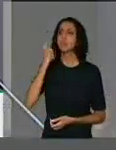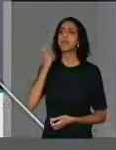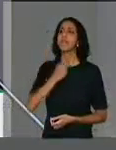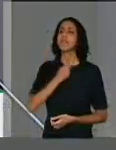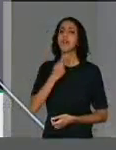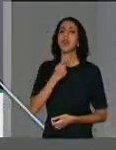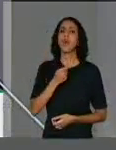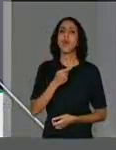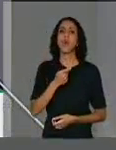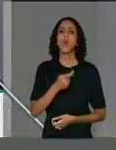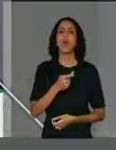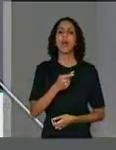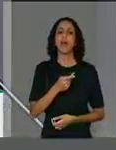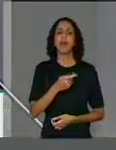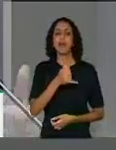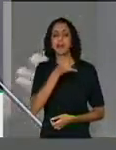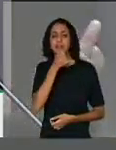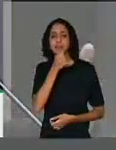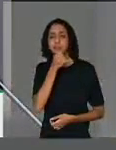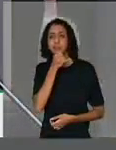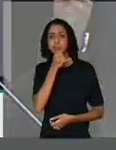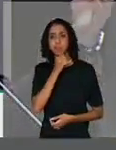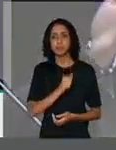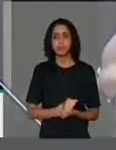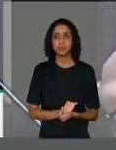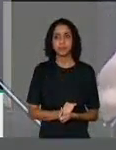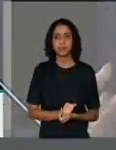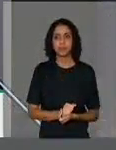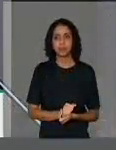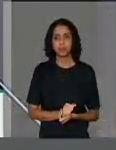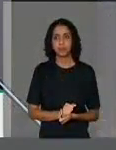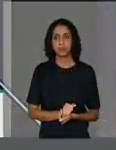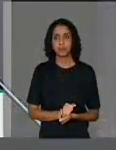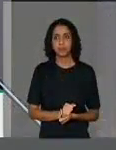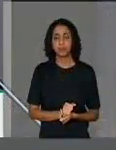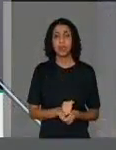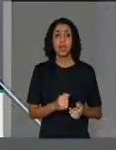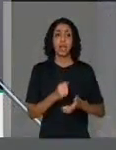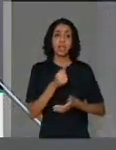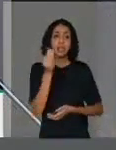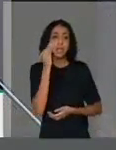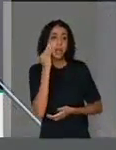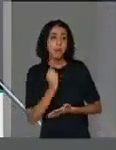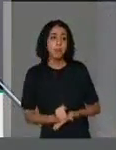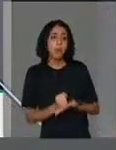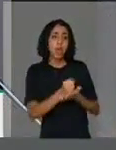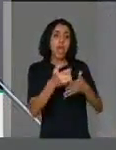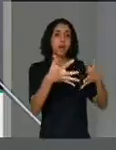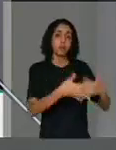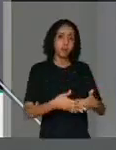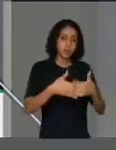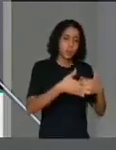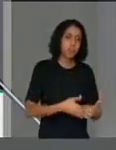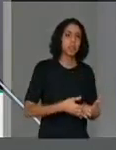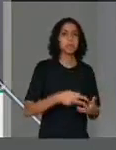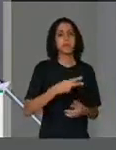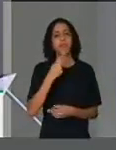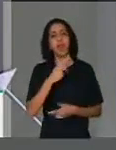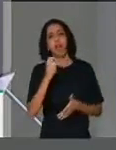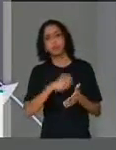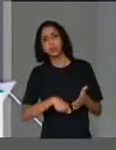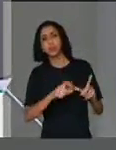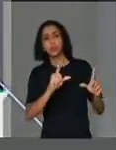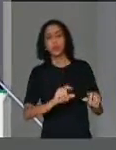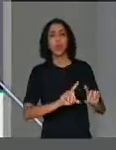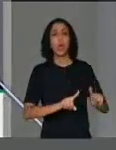para tentar, de alguma maneira, fazer alguma sinalização aos caminhoneiros, que o uso do tabaco